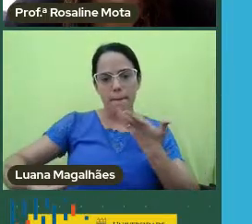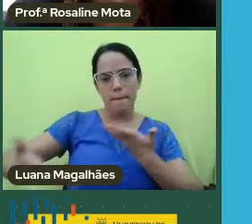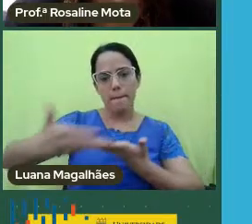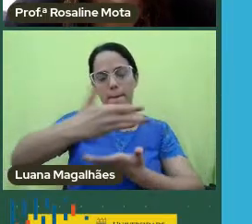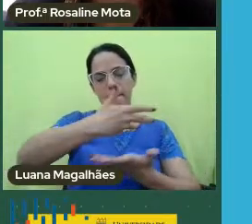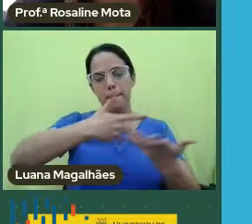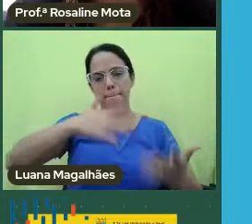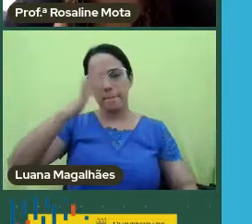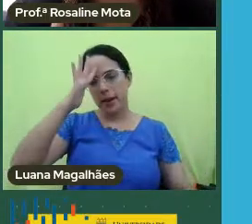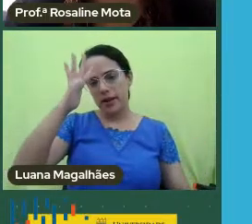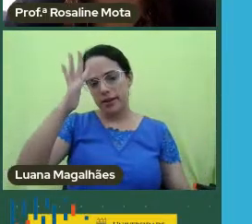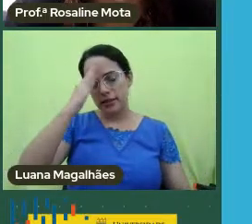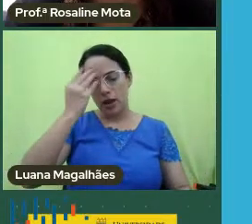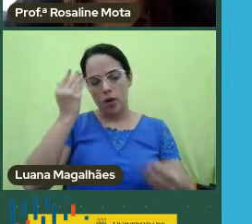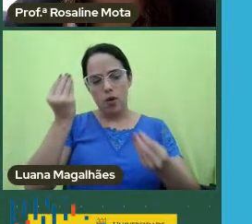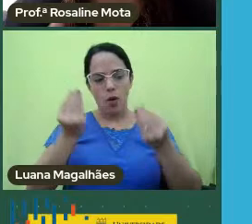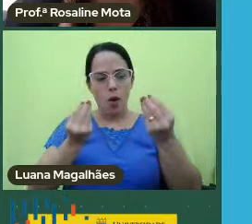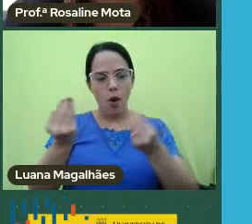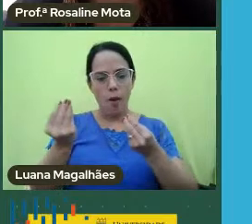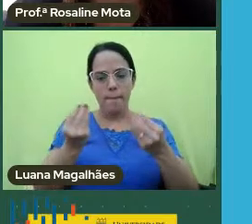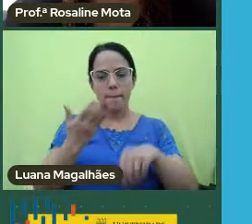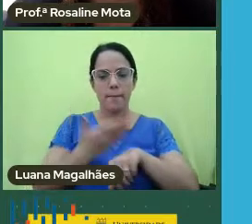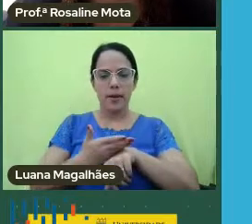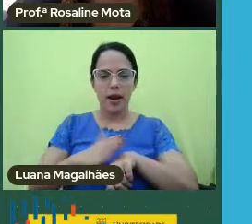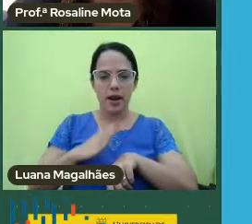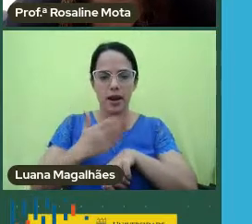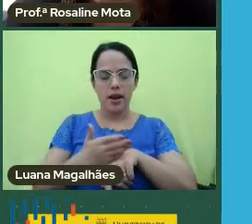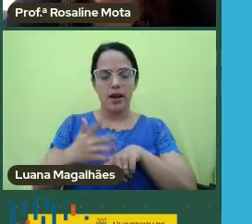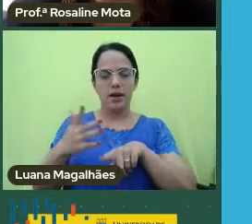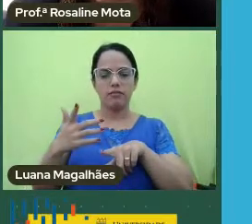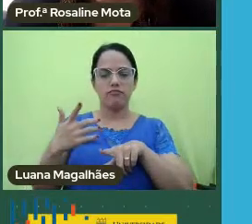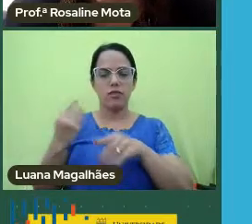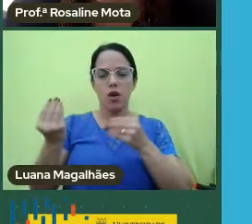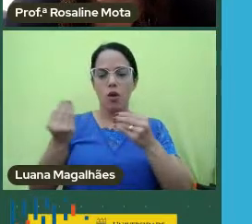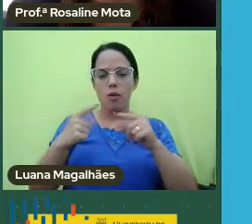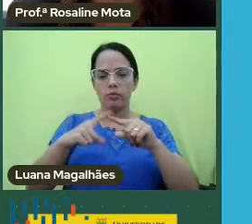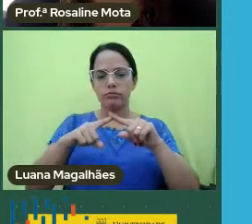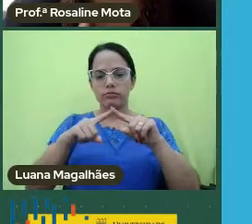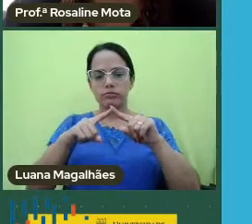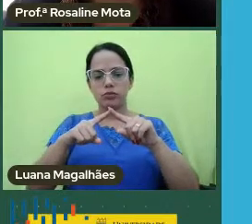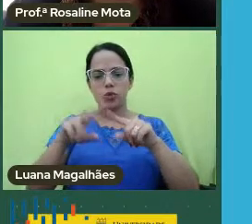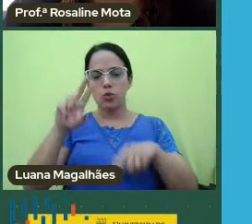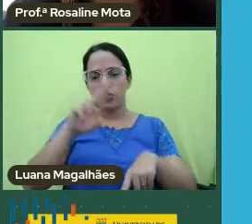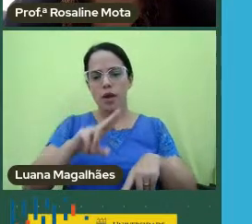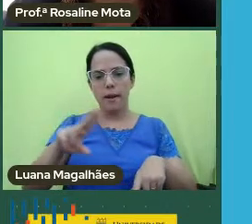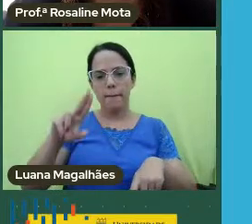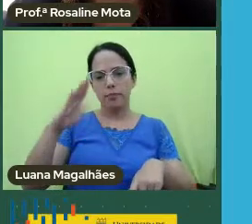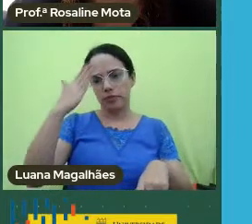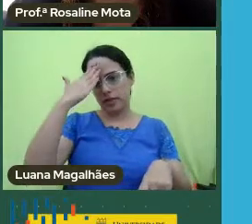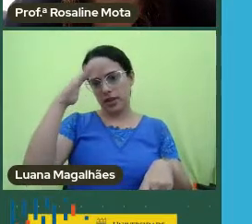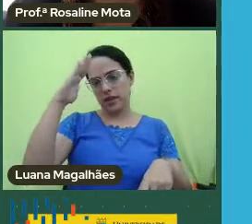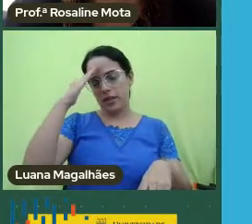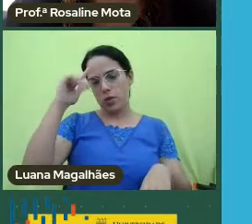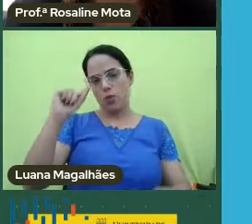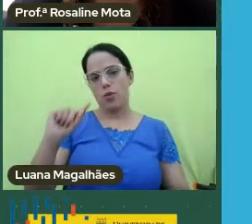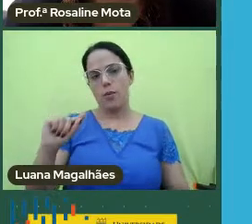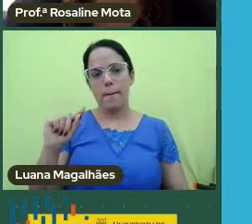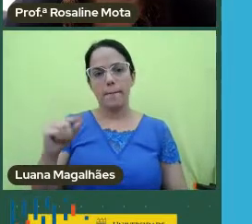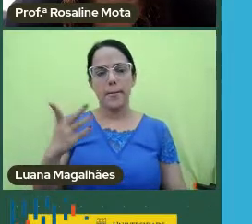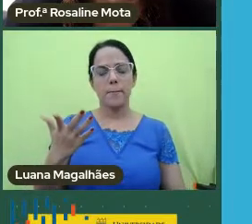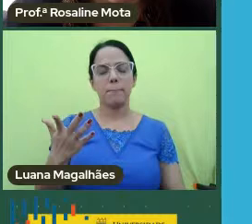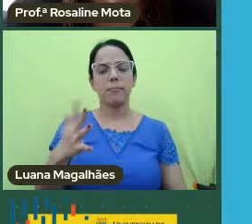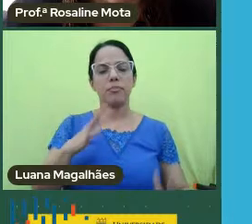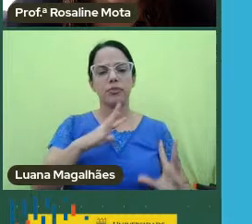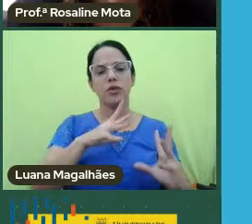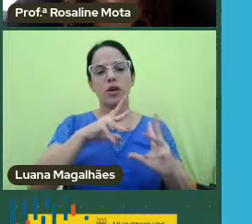e repensado em suas práticas, em suas configurações. E entender que esse